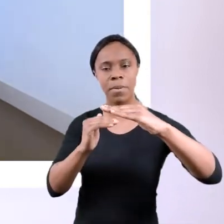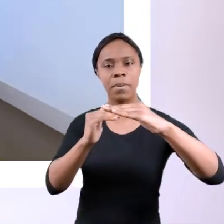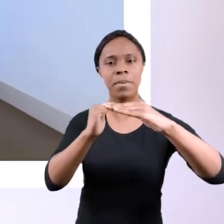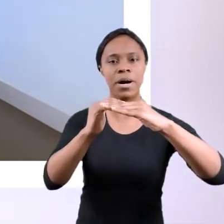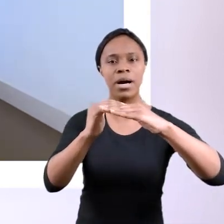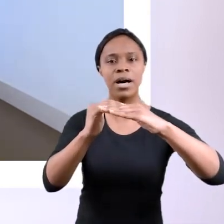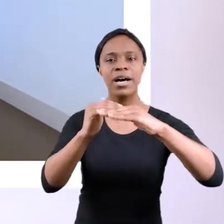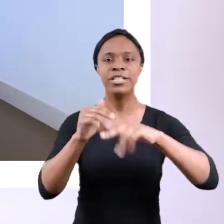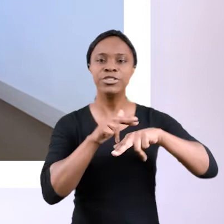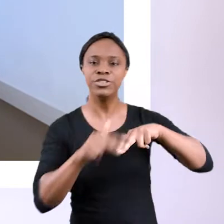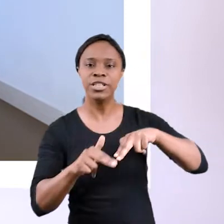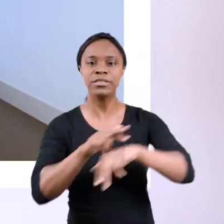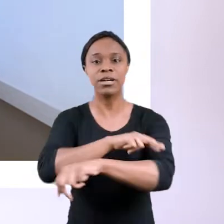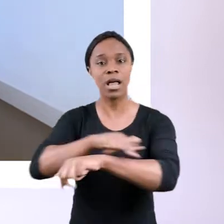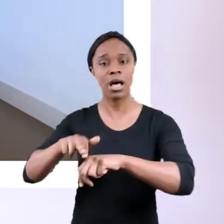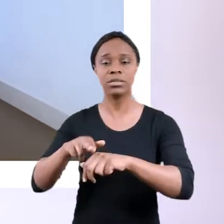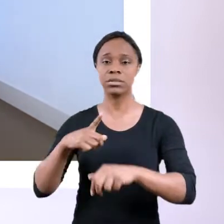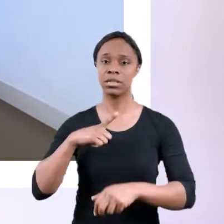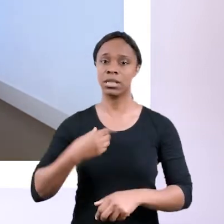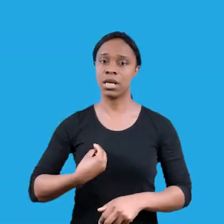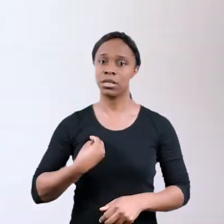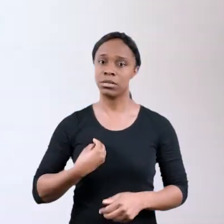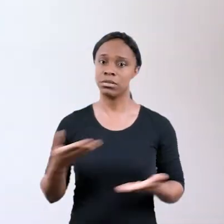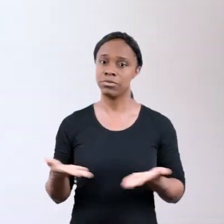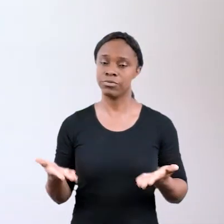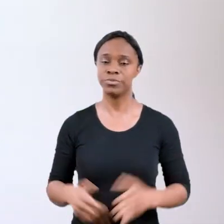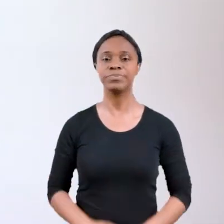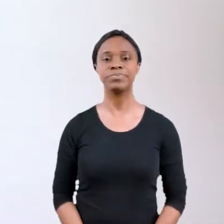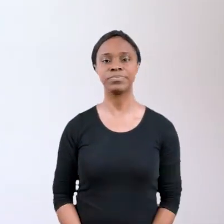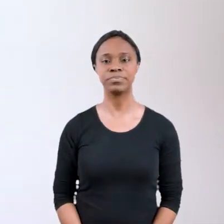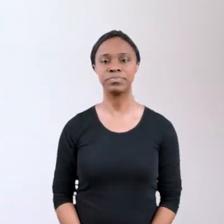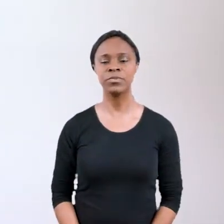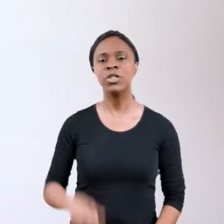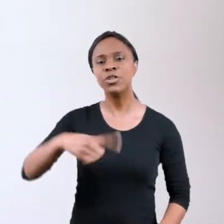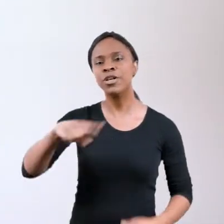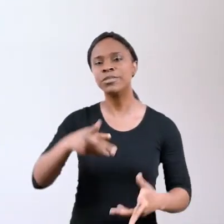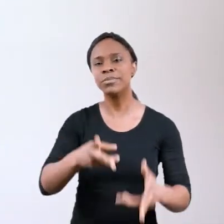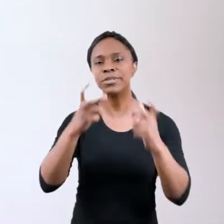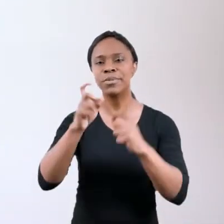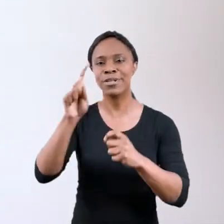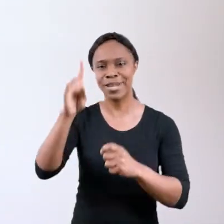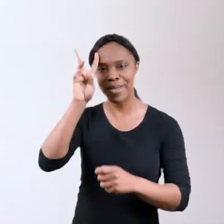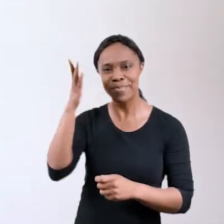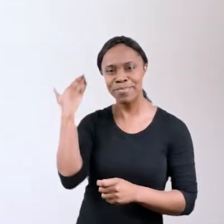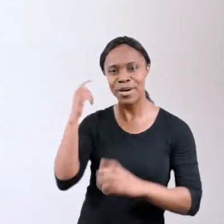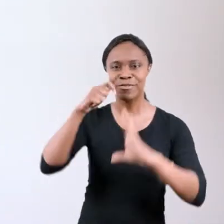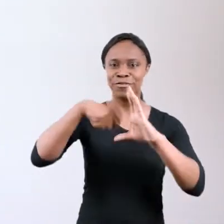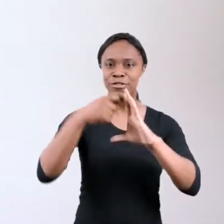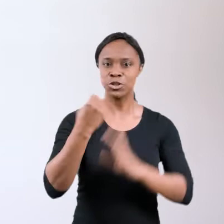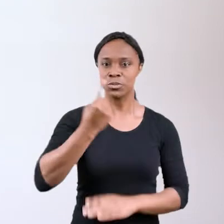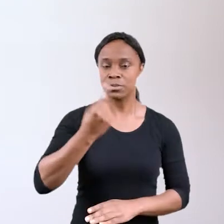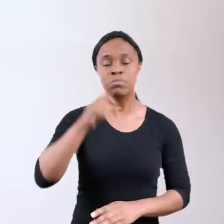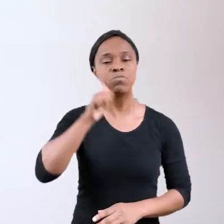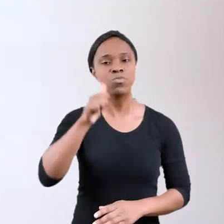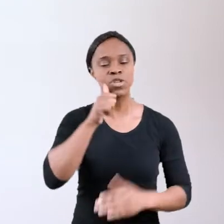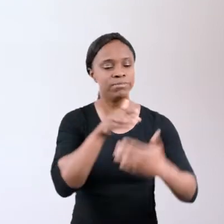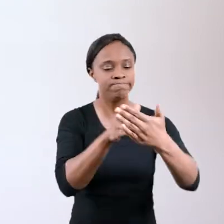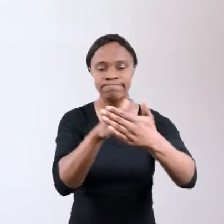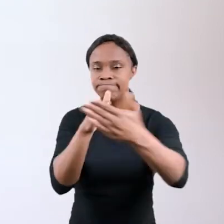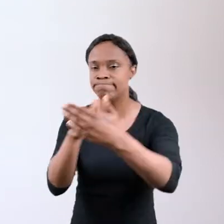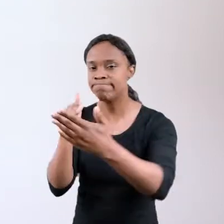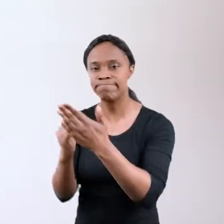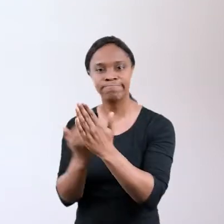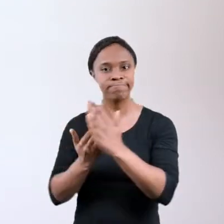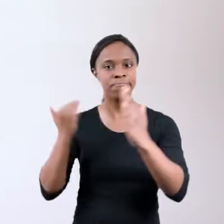e raça existentes em uma sociedade. Como a gente viu no nosso primeiro encontro, as mulheres enfrentam barreiras